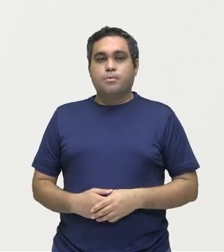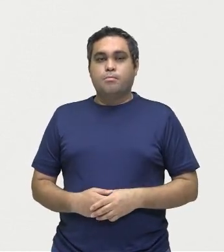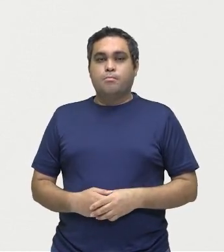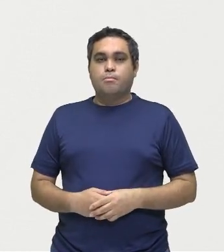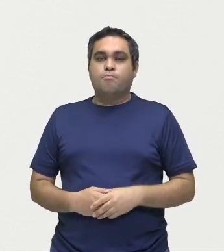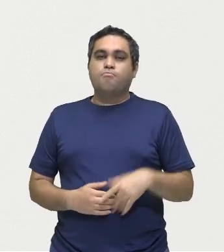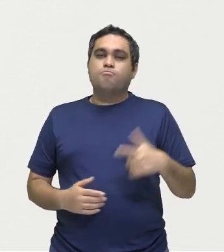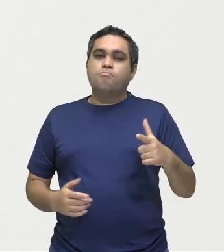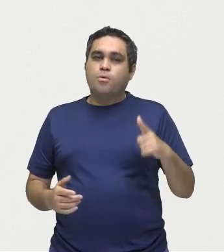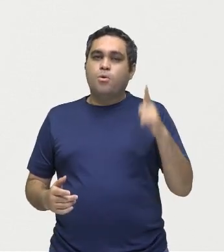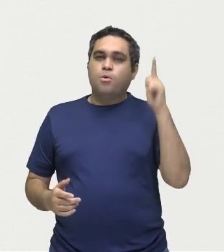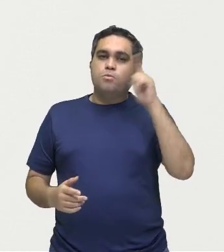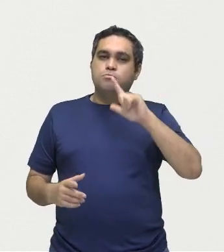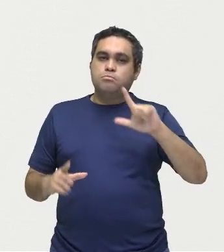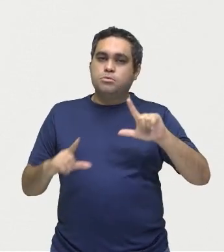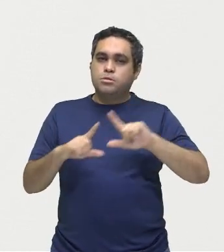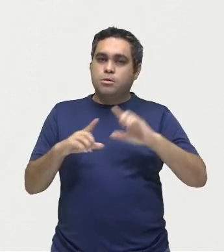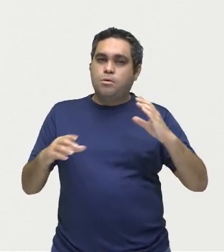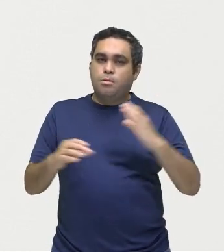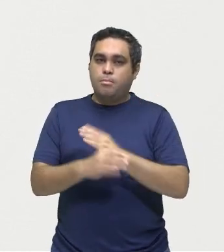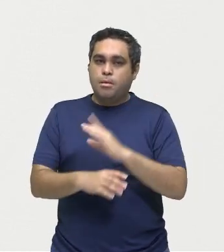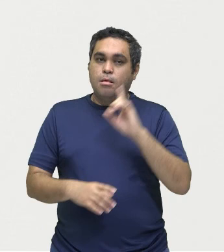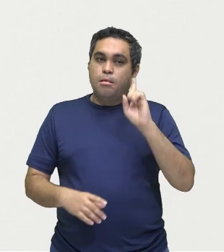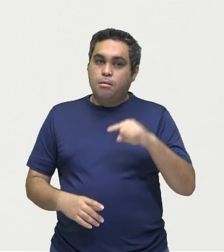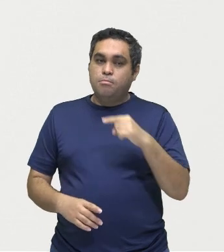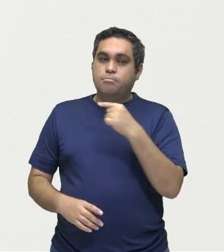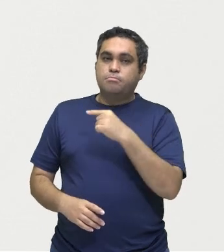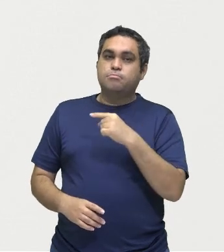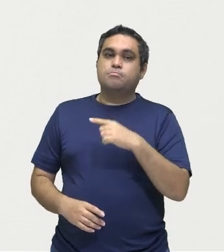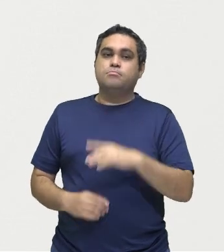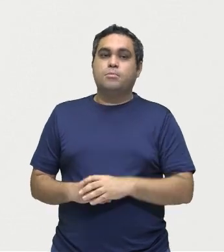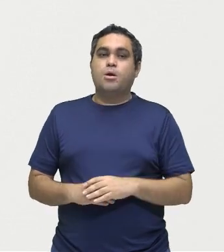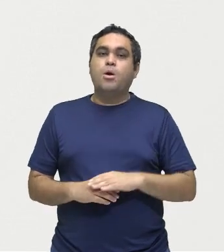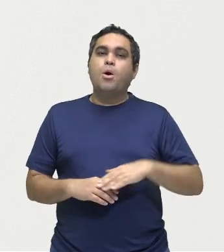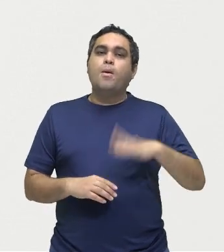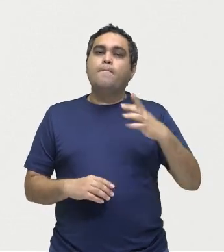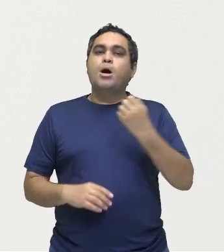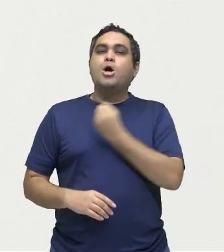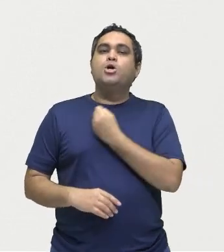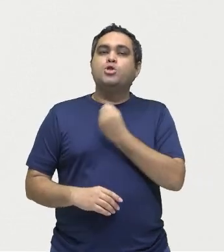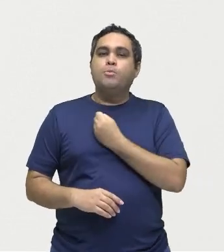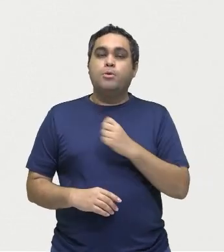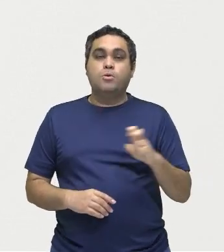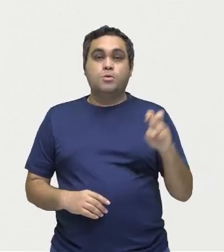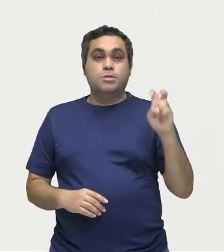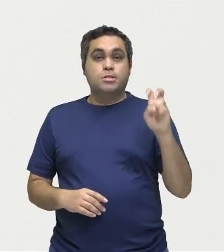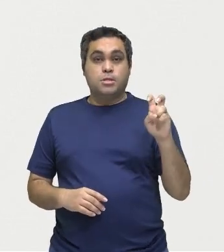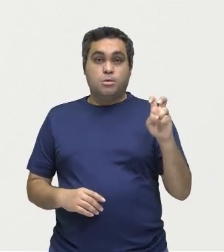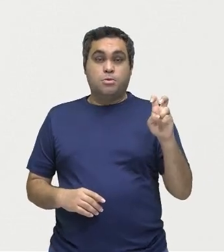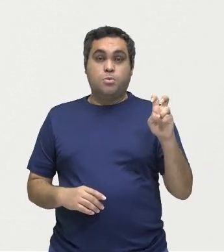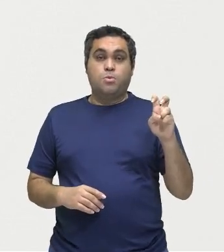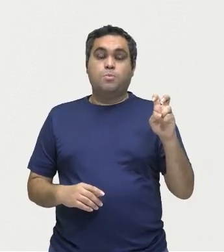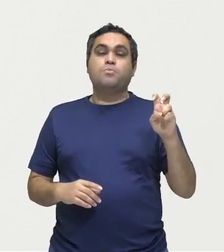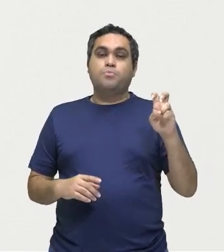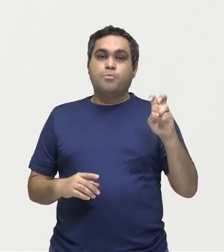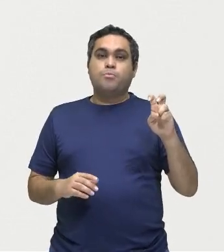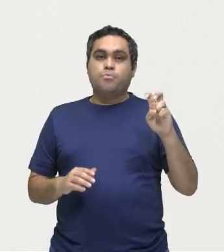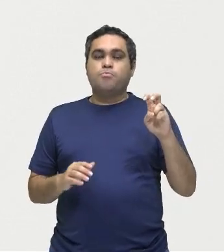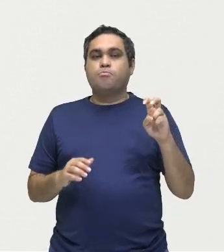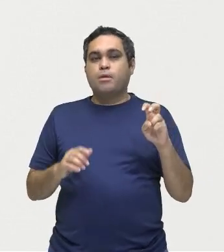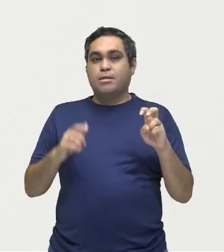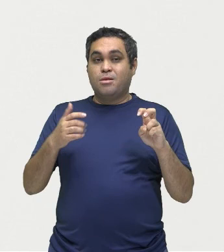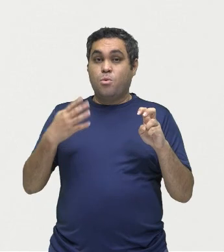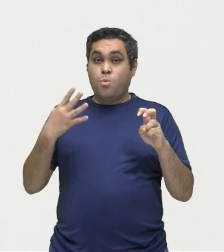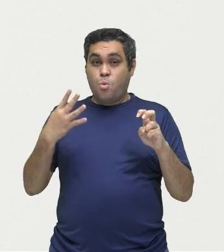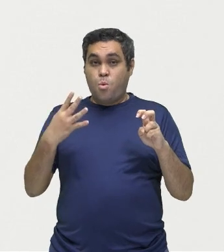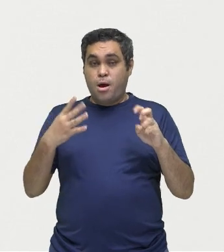As medidas que nos permite construir o triângulo são essas daqui, né? O maior lado aqui, 5 é menor que 4 mais 3, porque 4